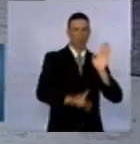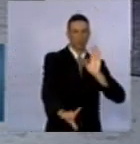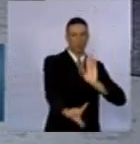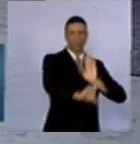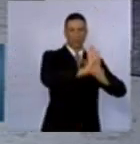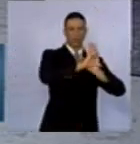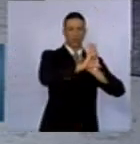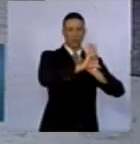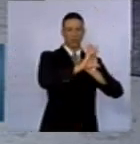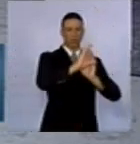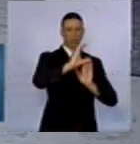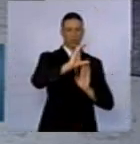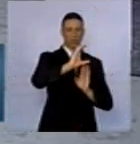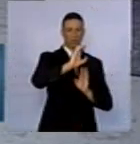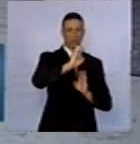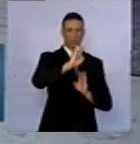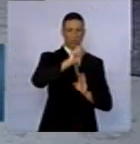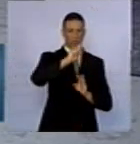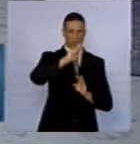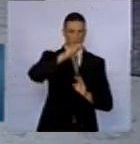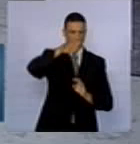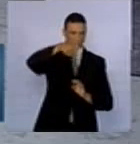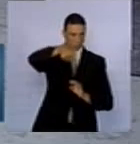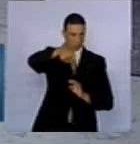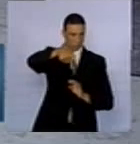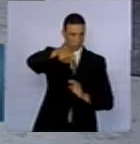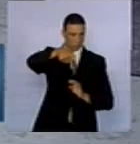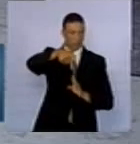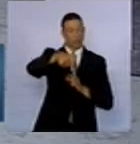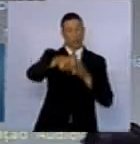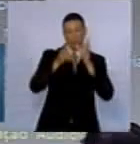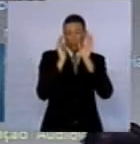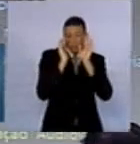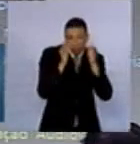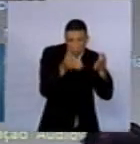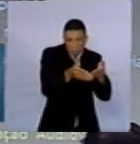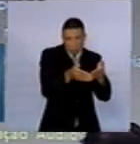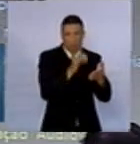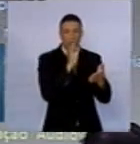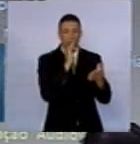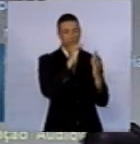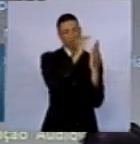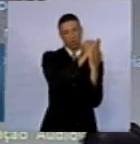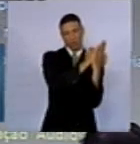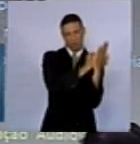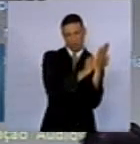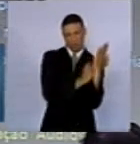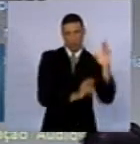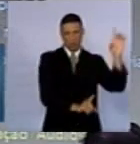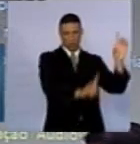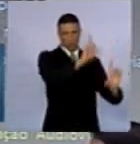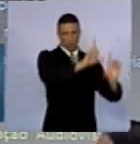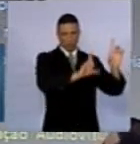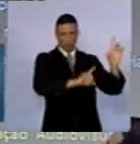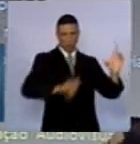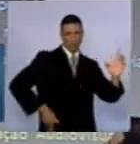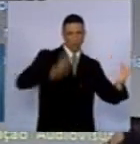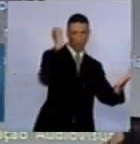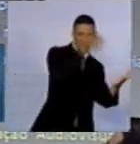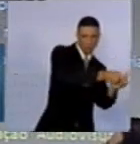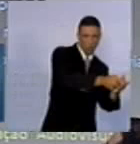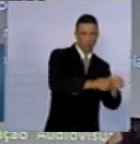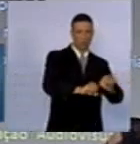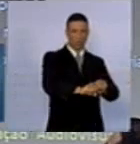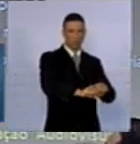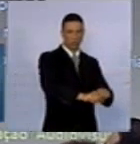lei do Ceac observando aí nós podemos ver que tem se visto de televisão por assinatura por decreto o cabo